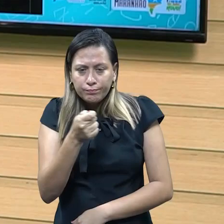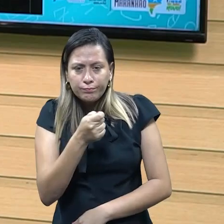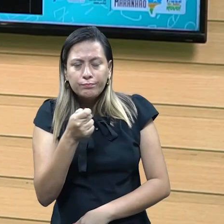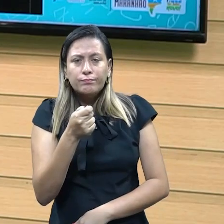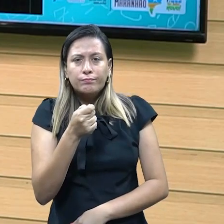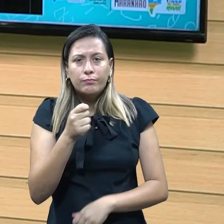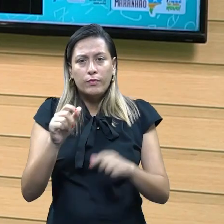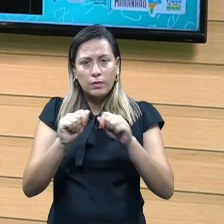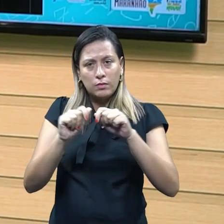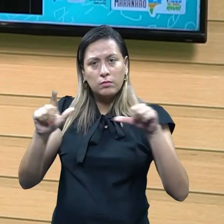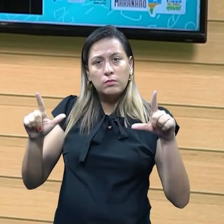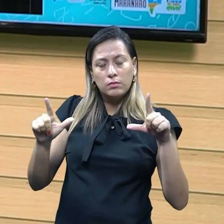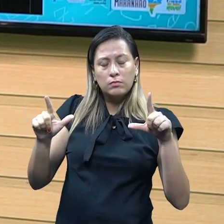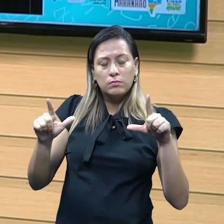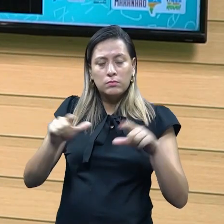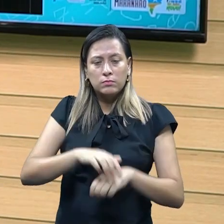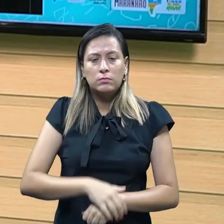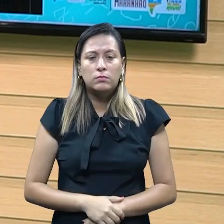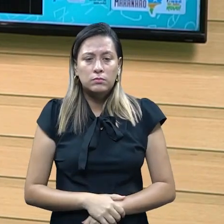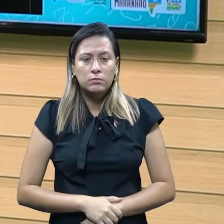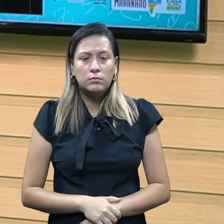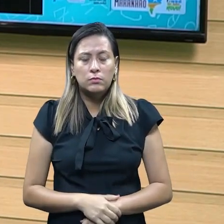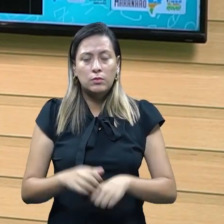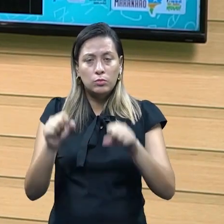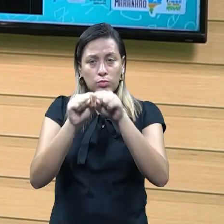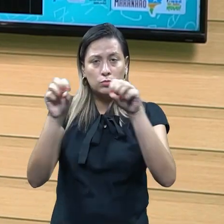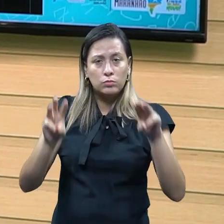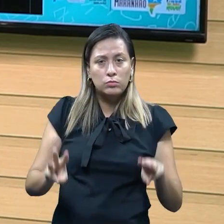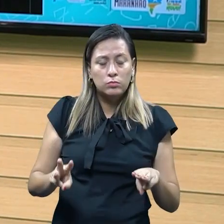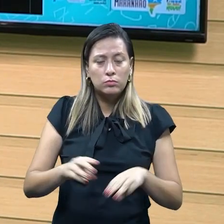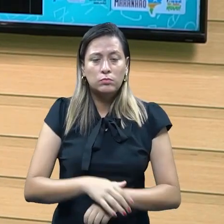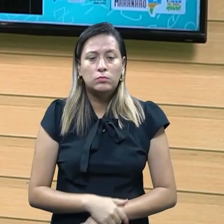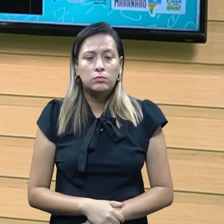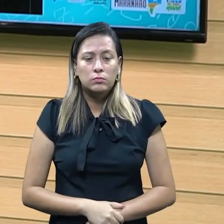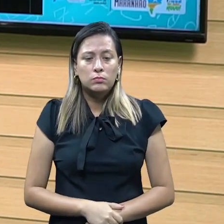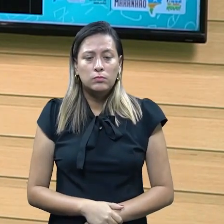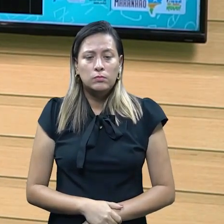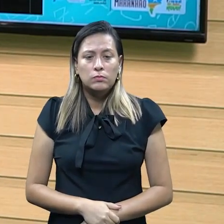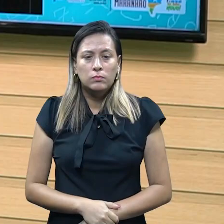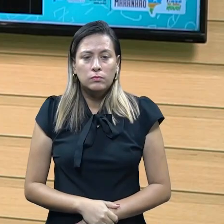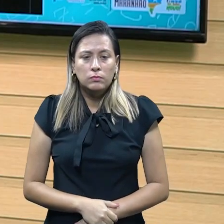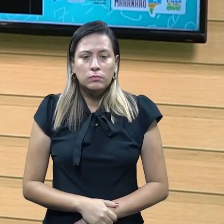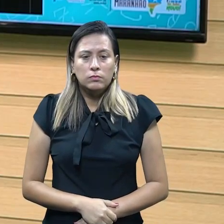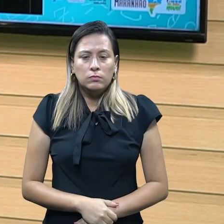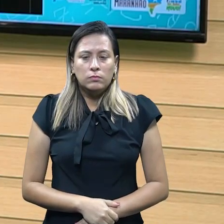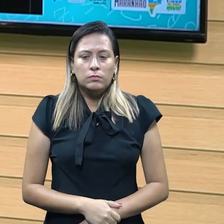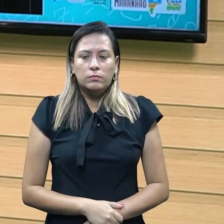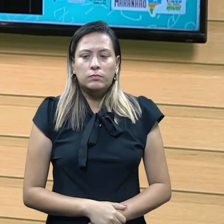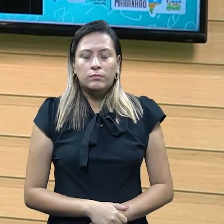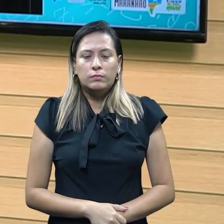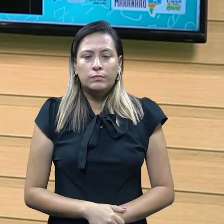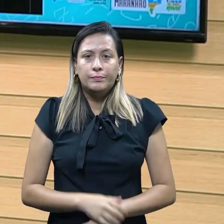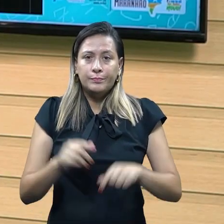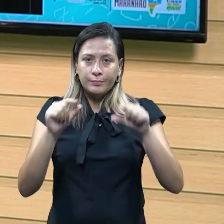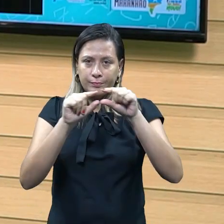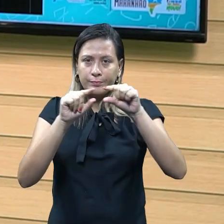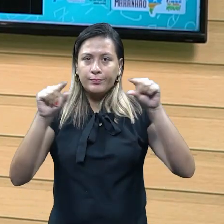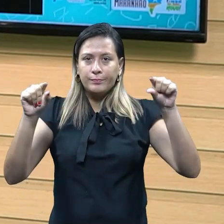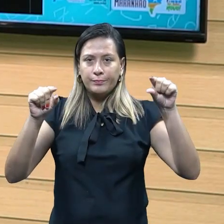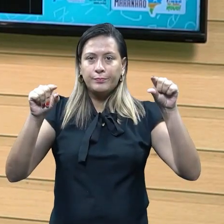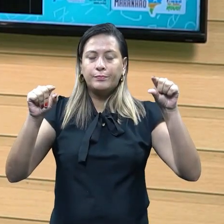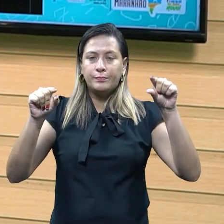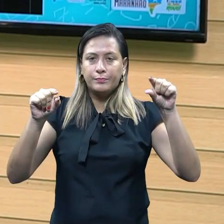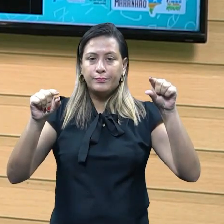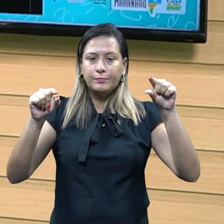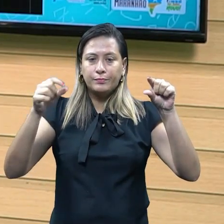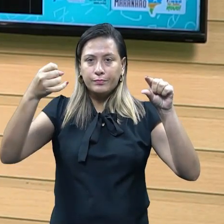na tela ali do computador, do software, na lista de barras, de ferramentas, você